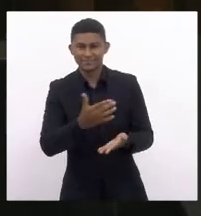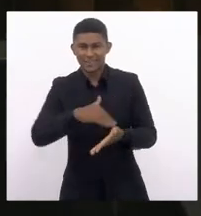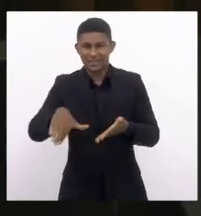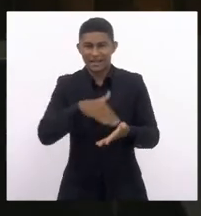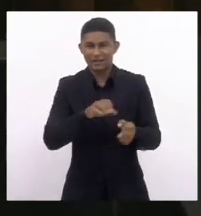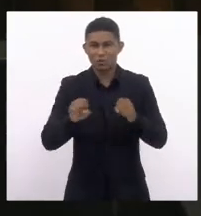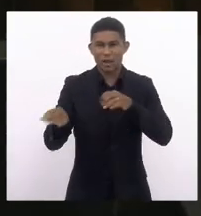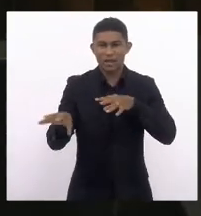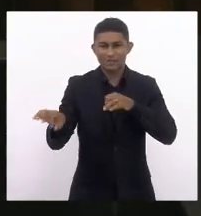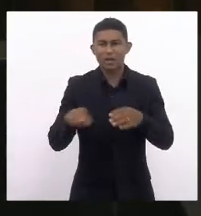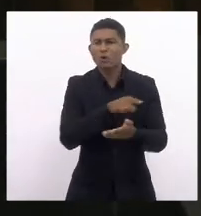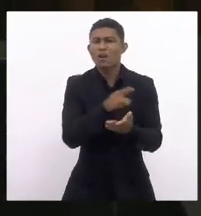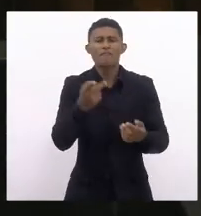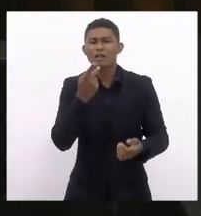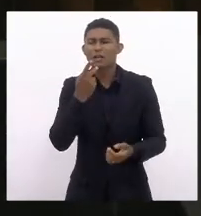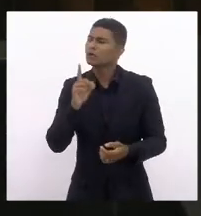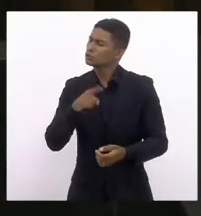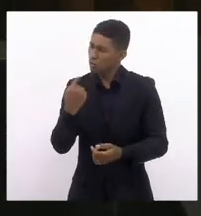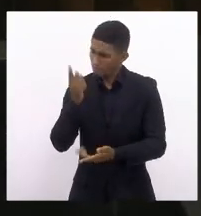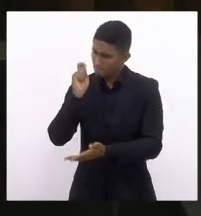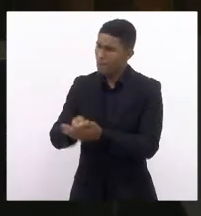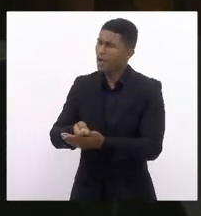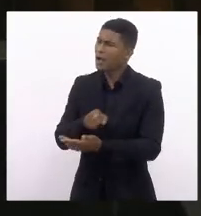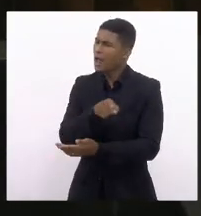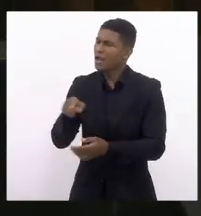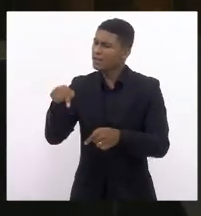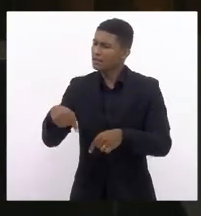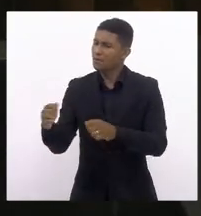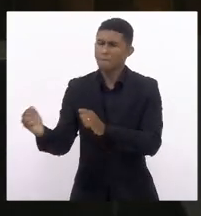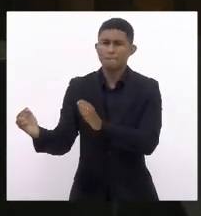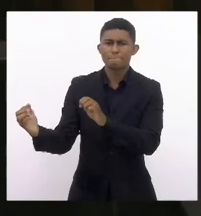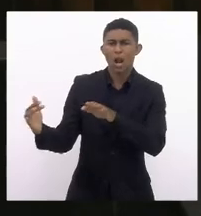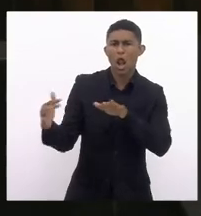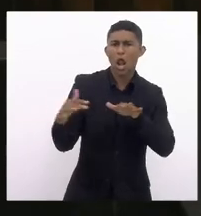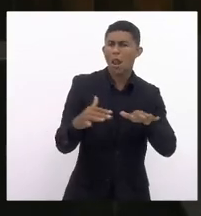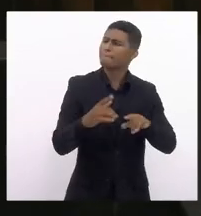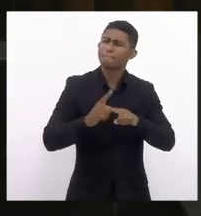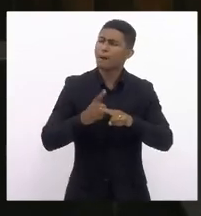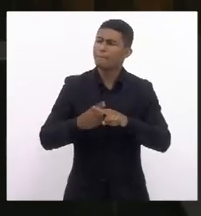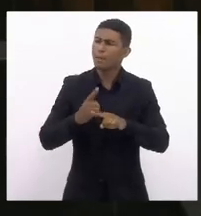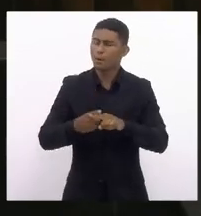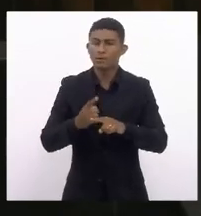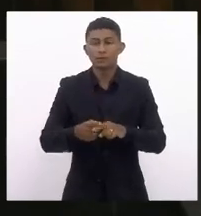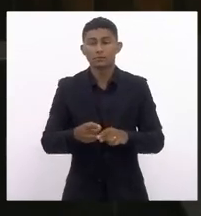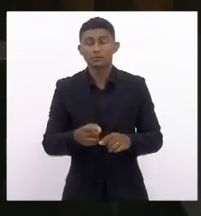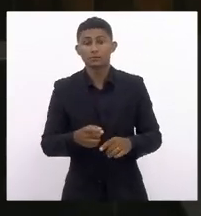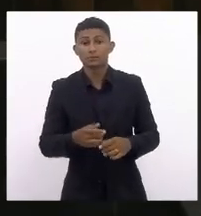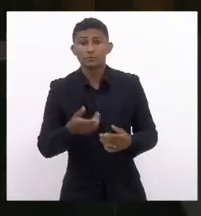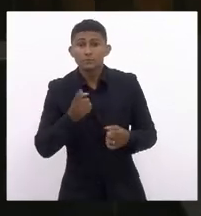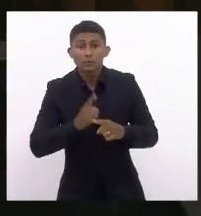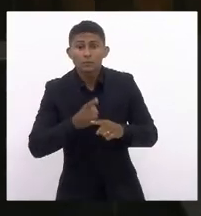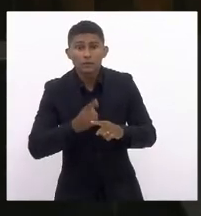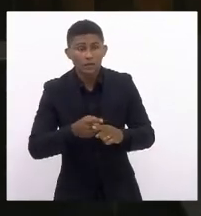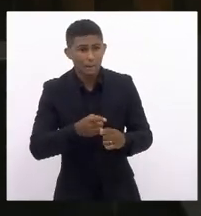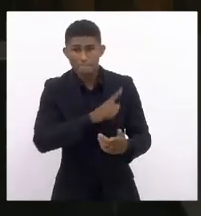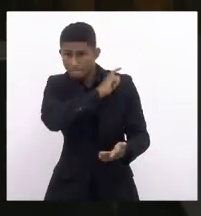progressões, por que os profissionais de educação estão vindo aqui se manifestar? Porque pagar as progressões é cumprir a